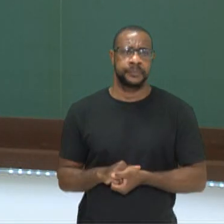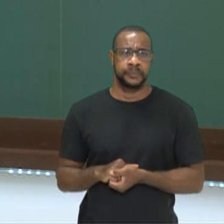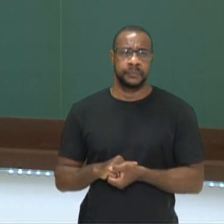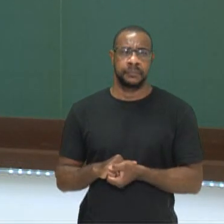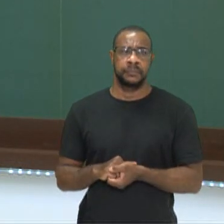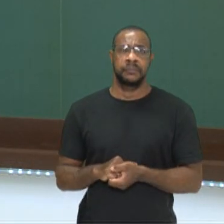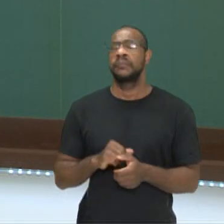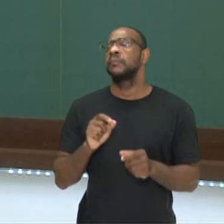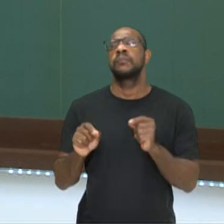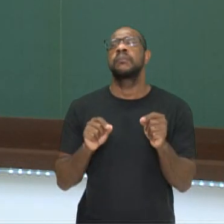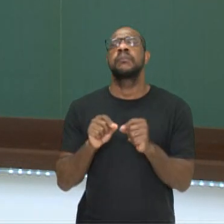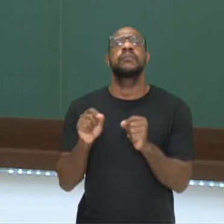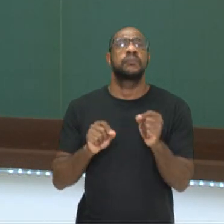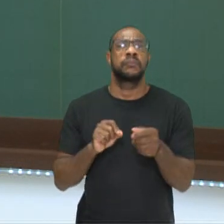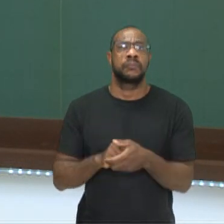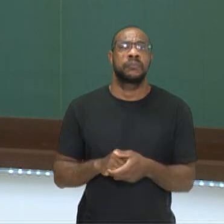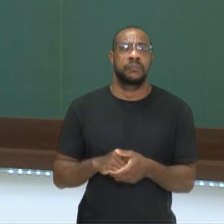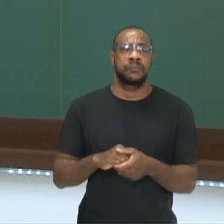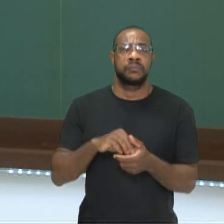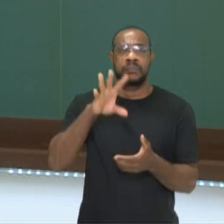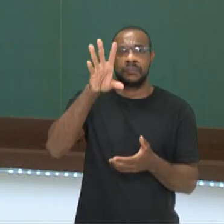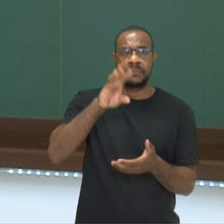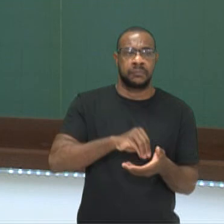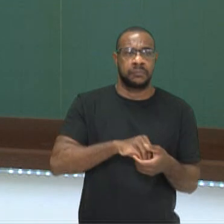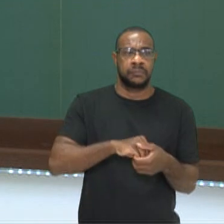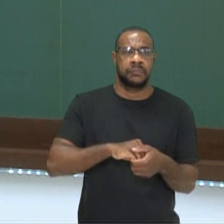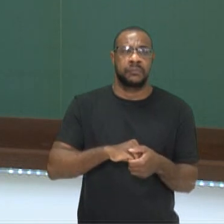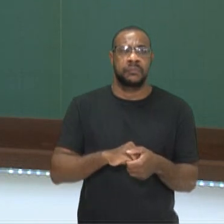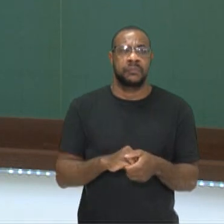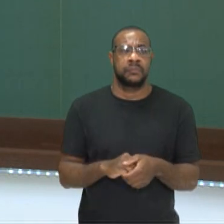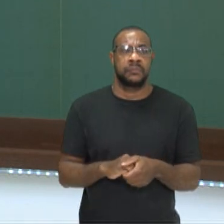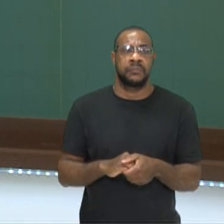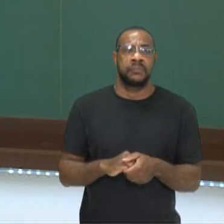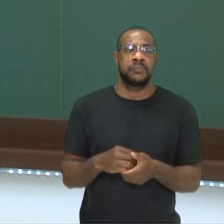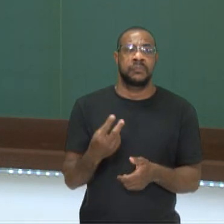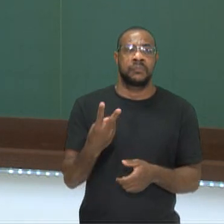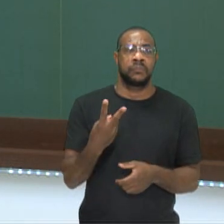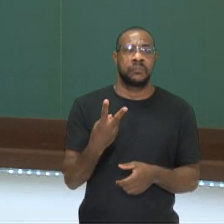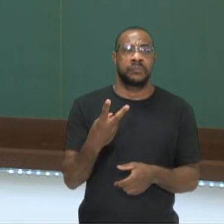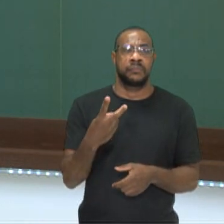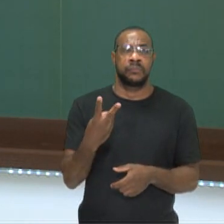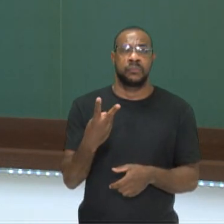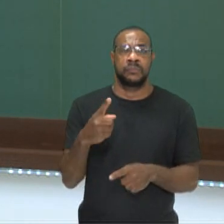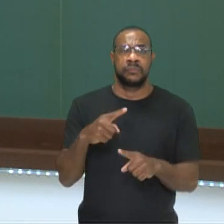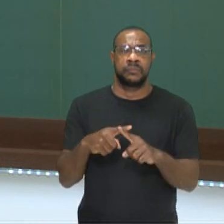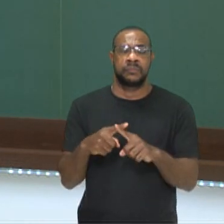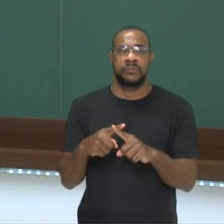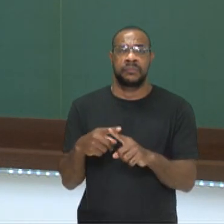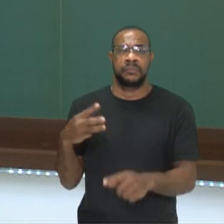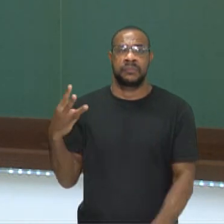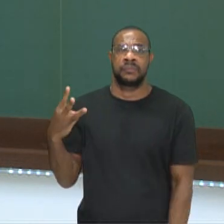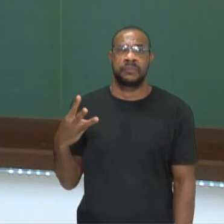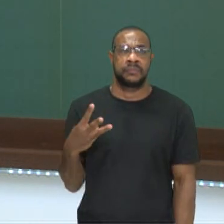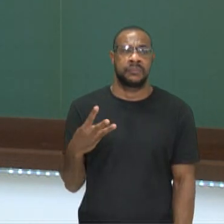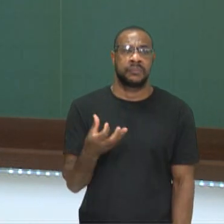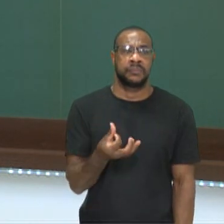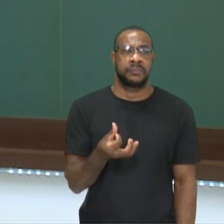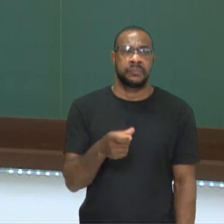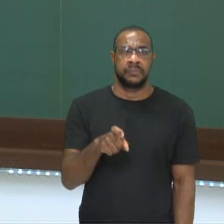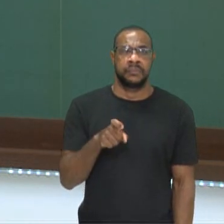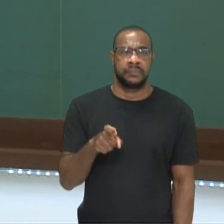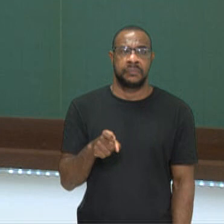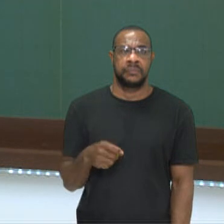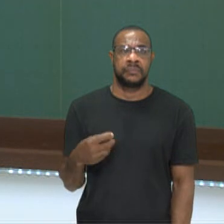aqui, ó, o que podemos fazer? Copiamos aqui, 2 vezes 3, 6x, então menos 6x, 3 ao